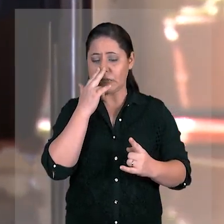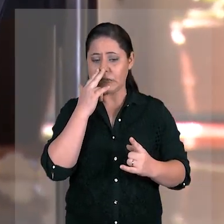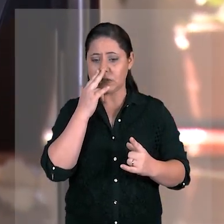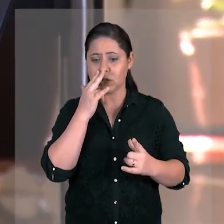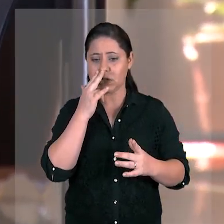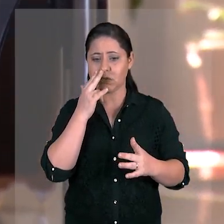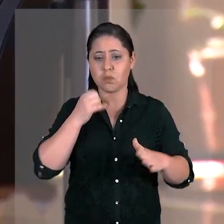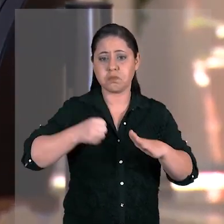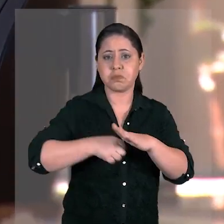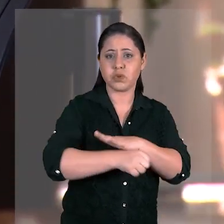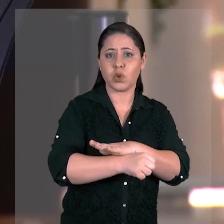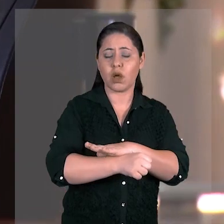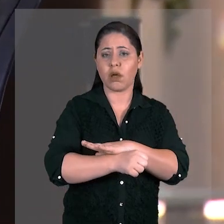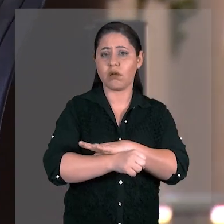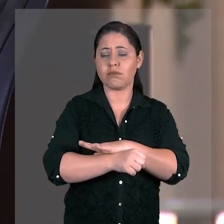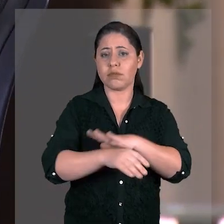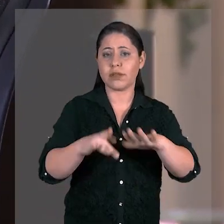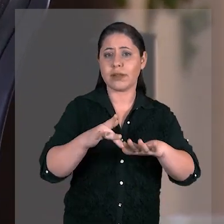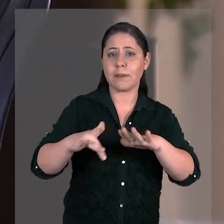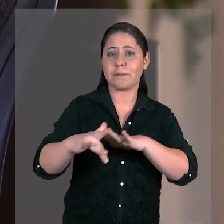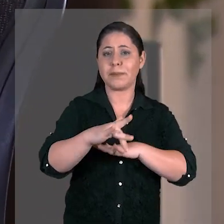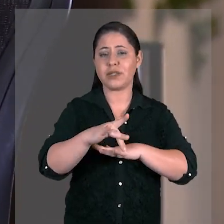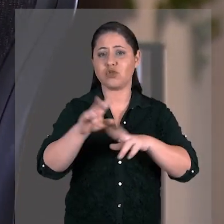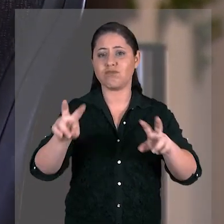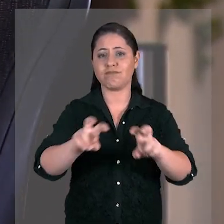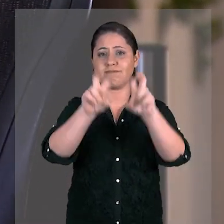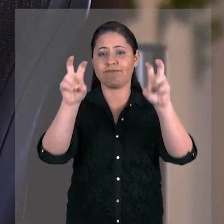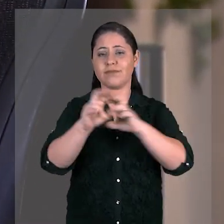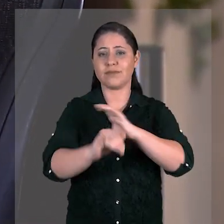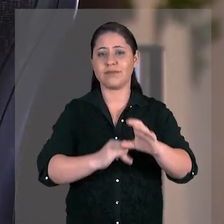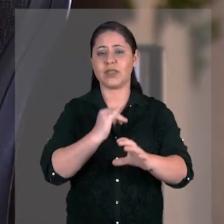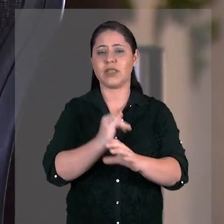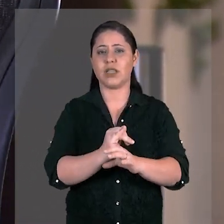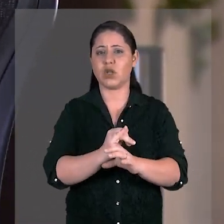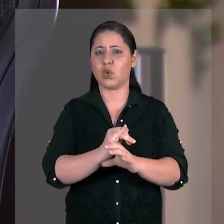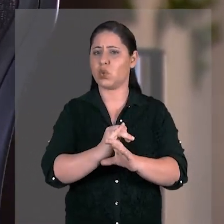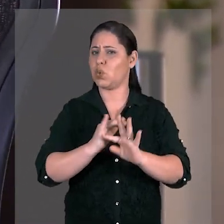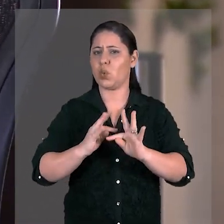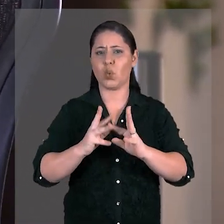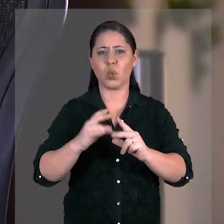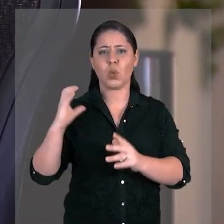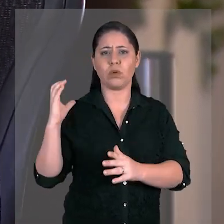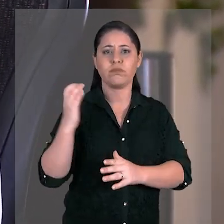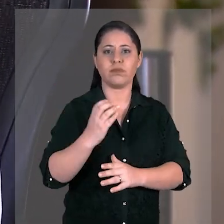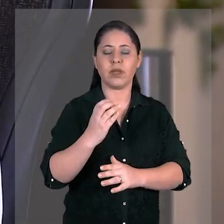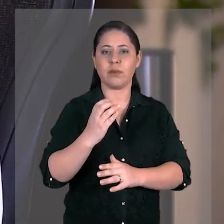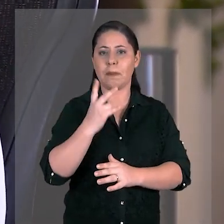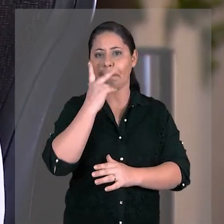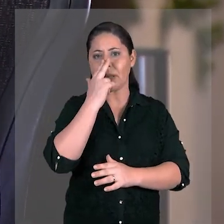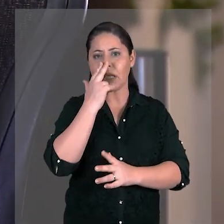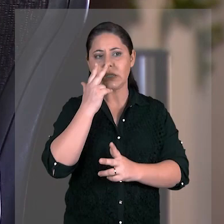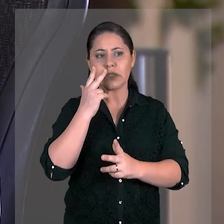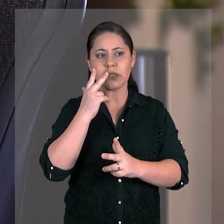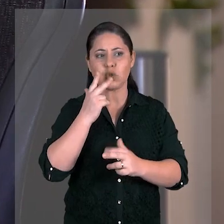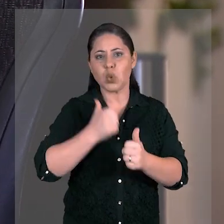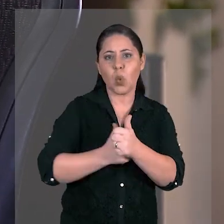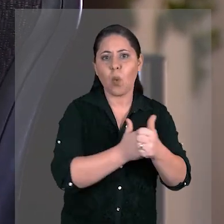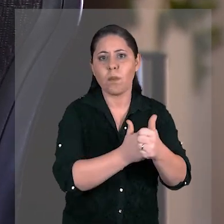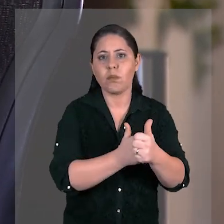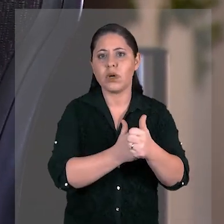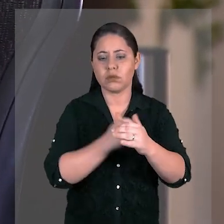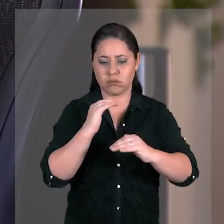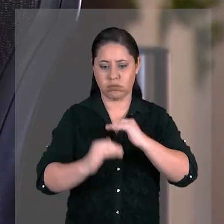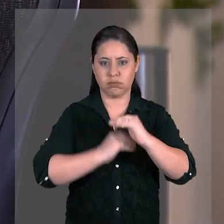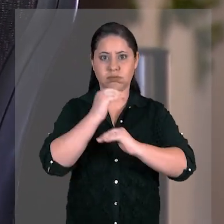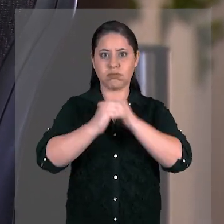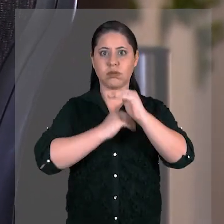diretamente incluídos na mídia digital, então os crimes cibernéticos, por tal, acompanham a evolução